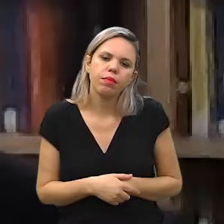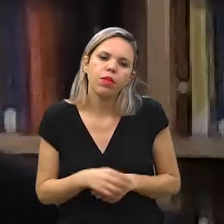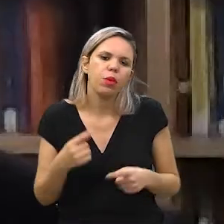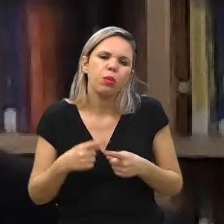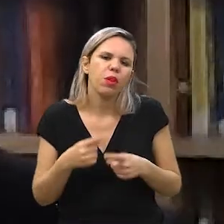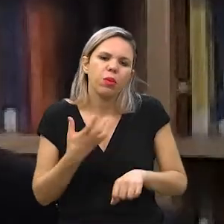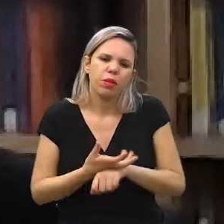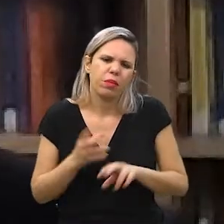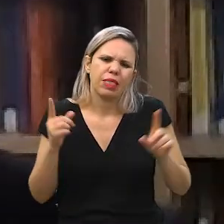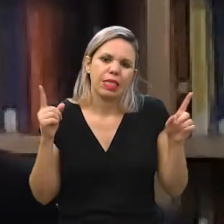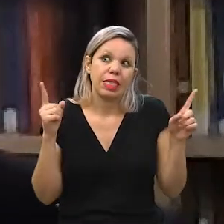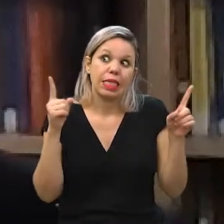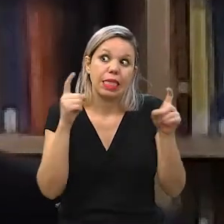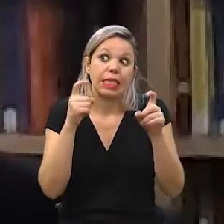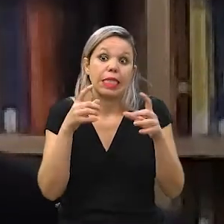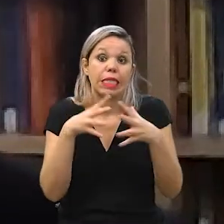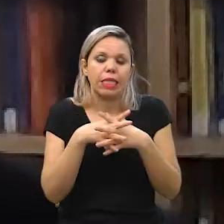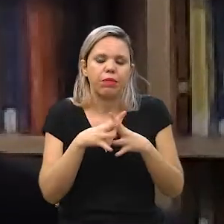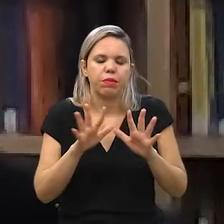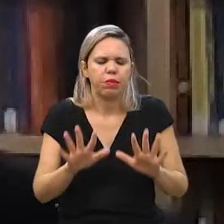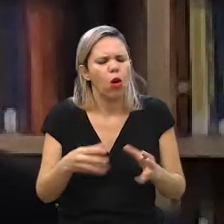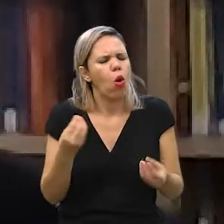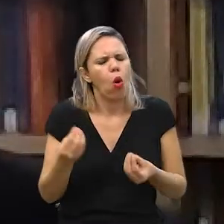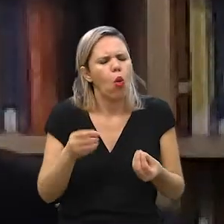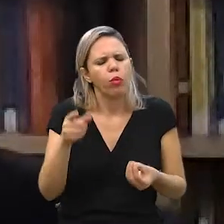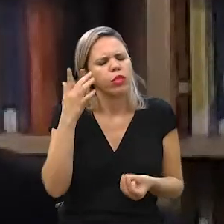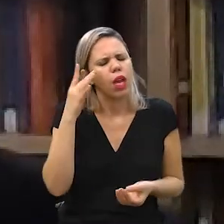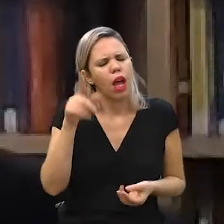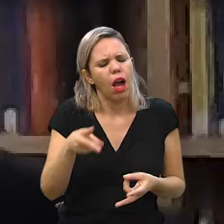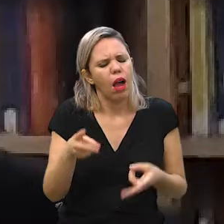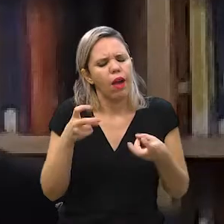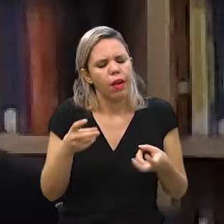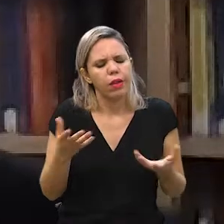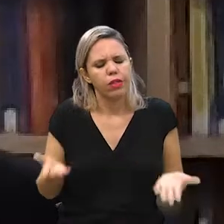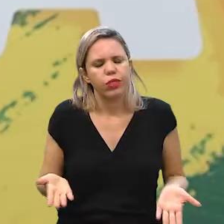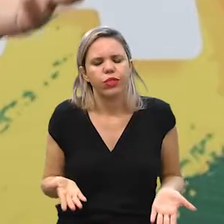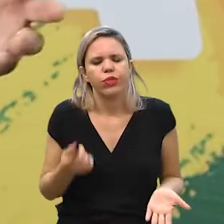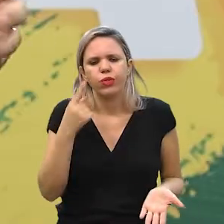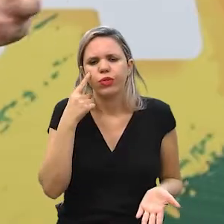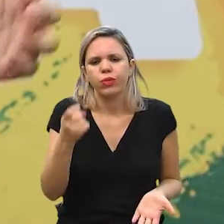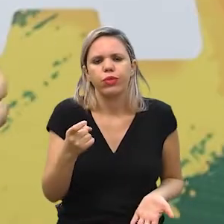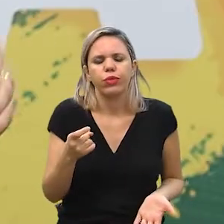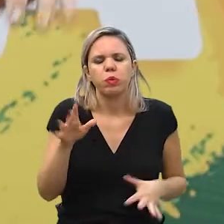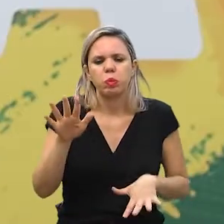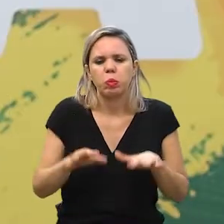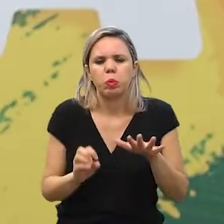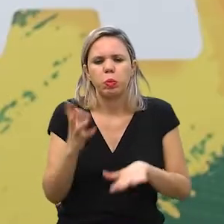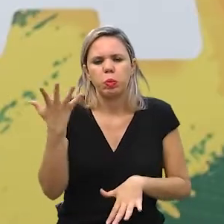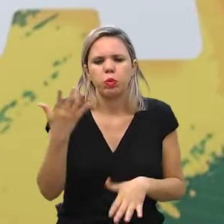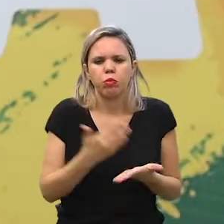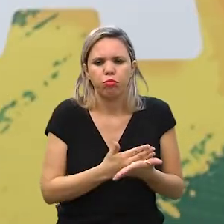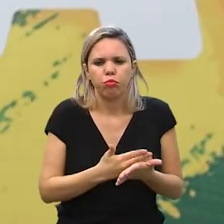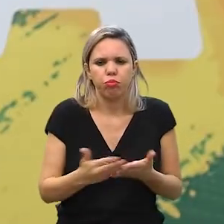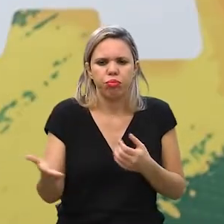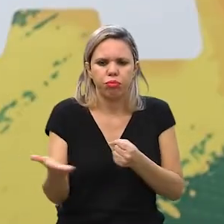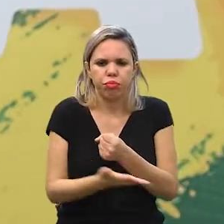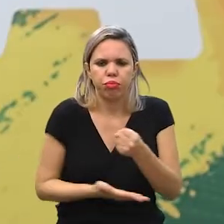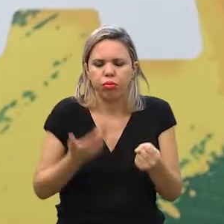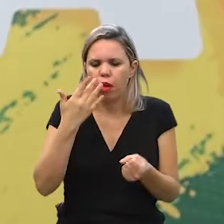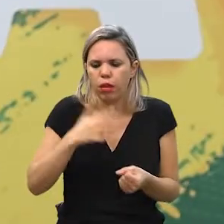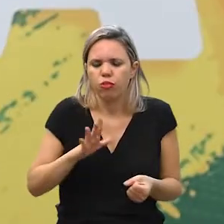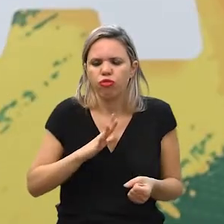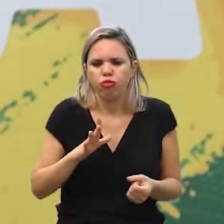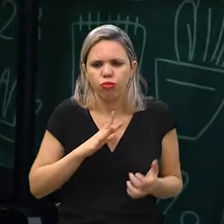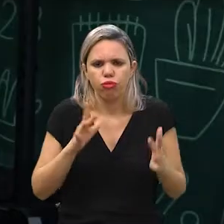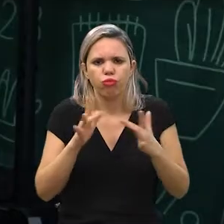porque a matemática ela é muito complexa, né? Como que você vê isso? Seria interessante, de repente, desde o início, a criançada